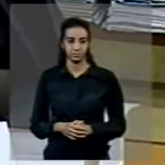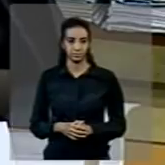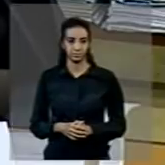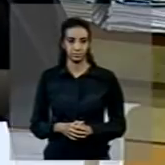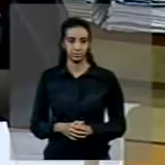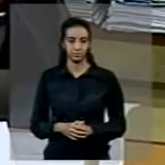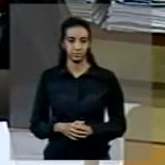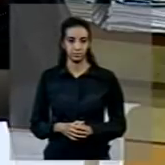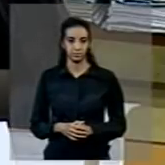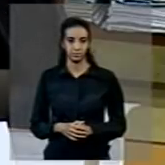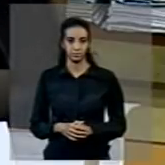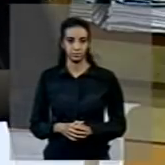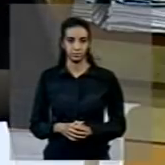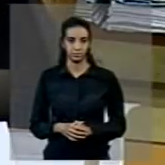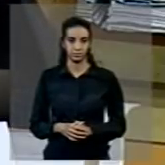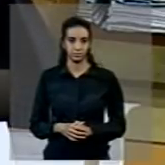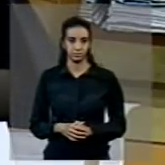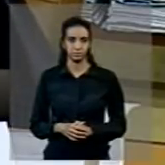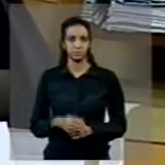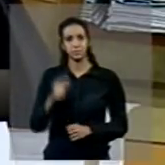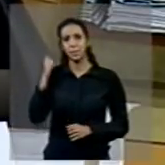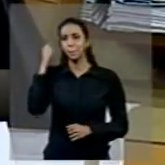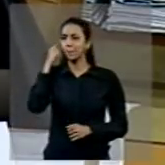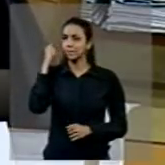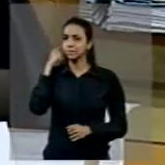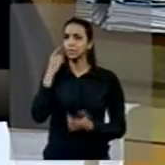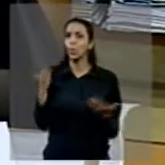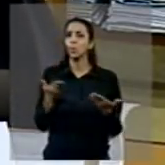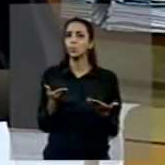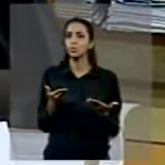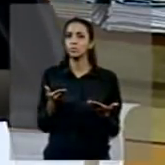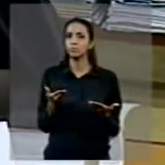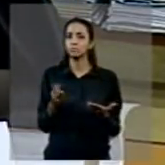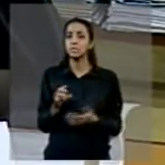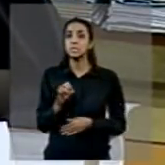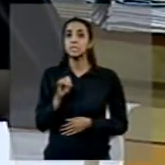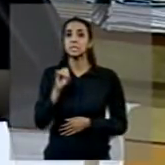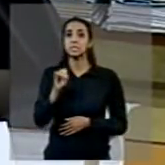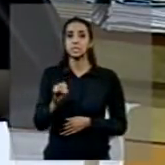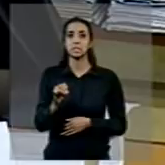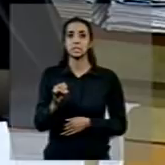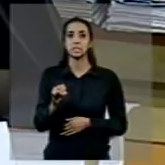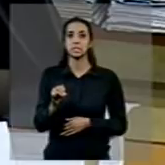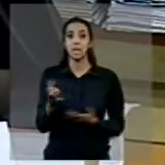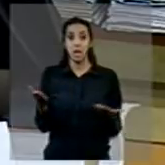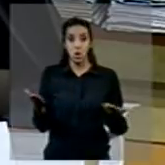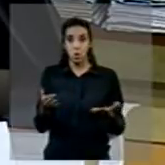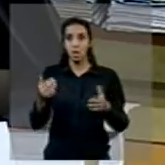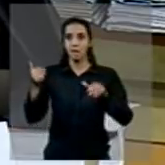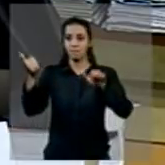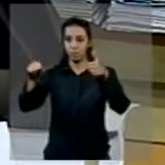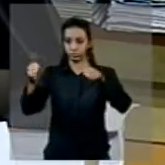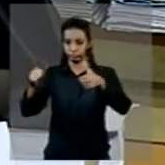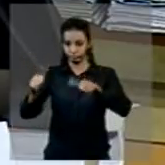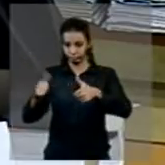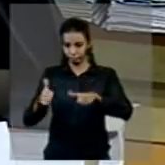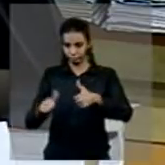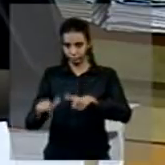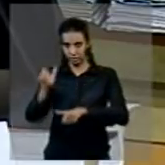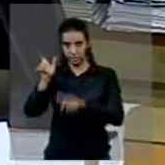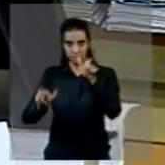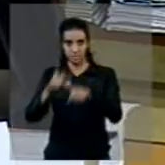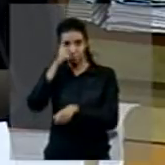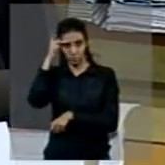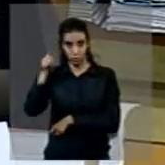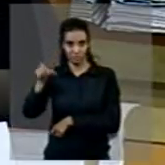Imagine o que significaria hoje fazer-se a revisão desse processo. Eu